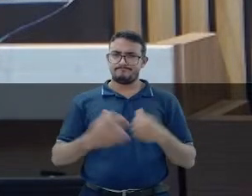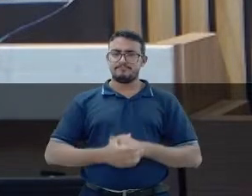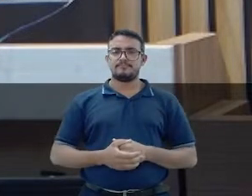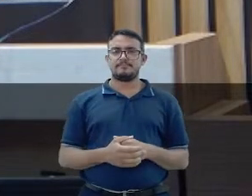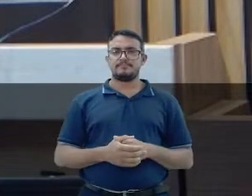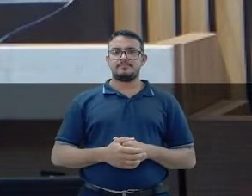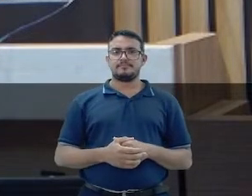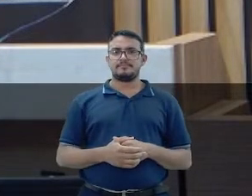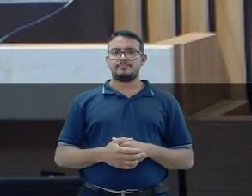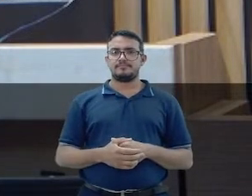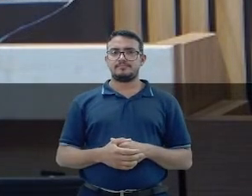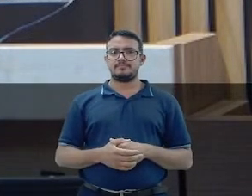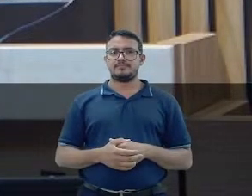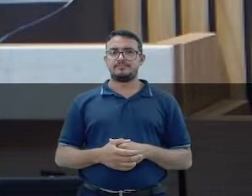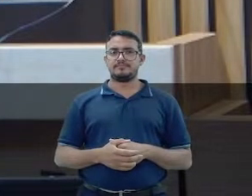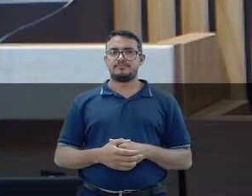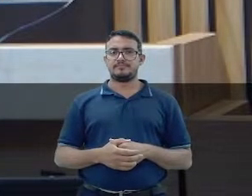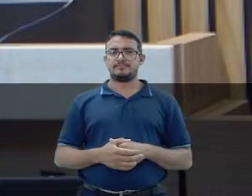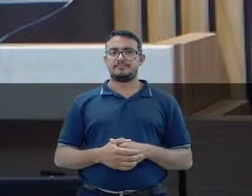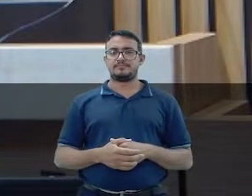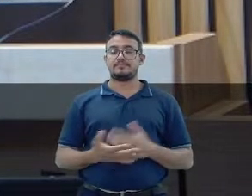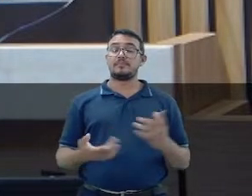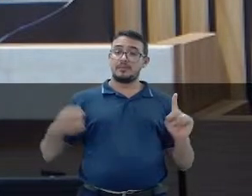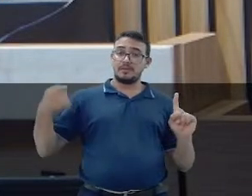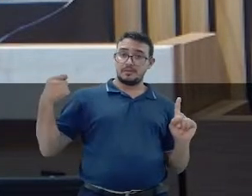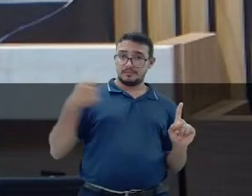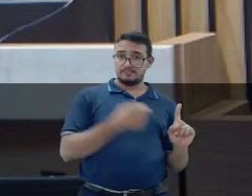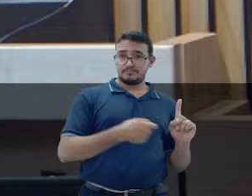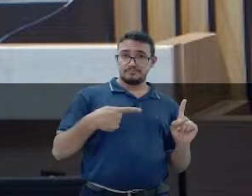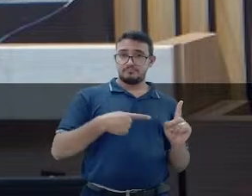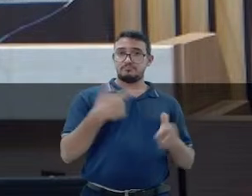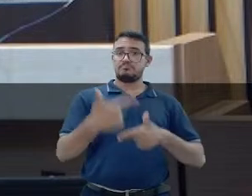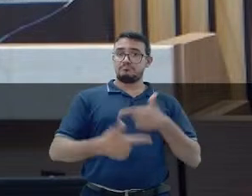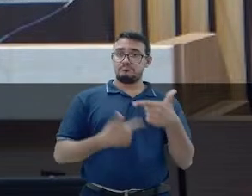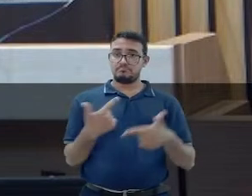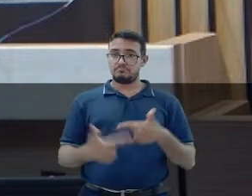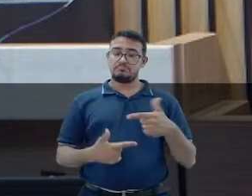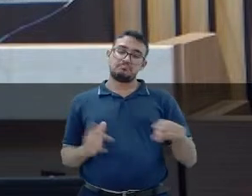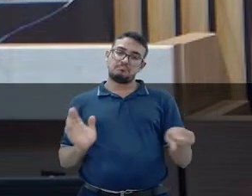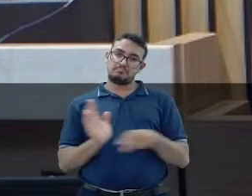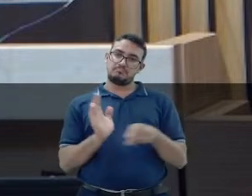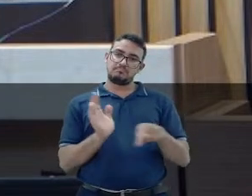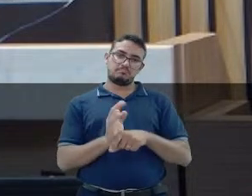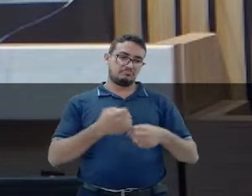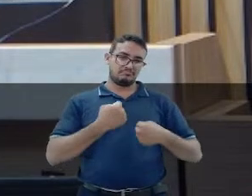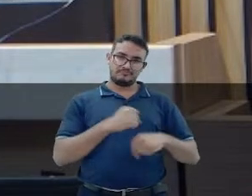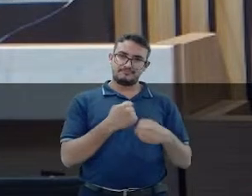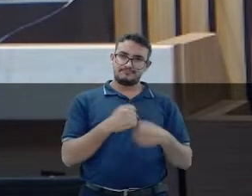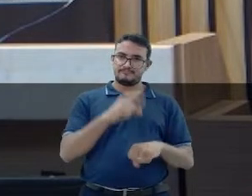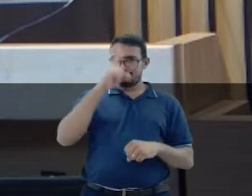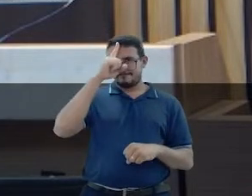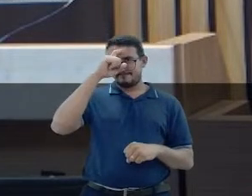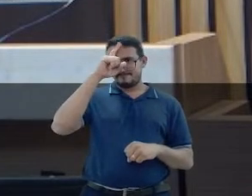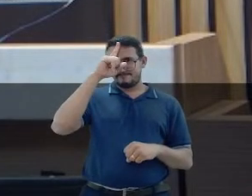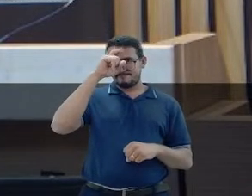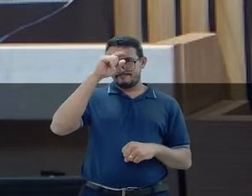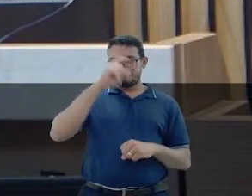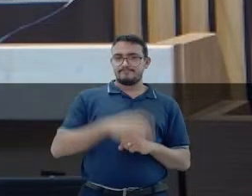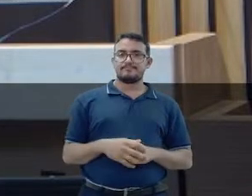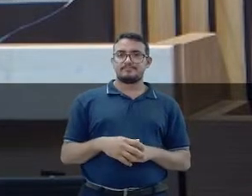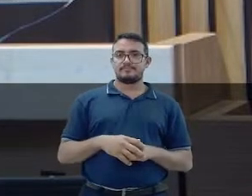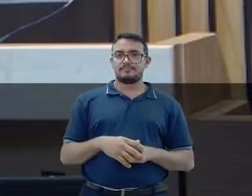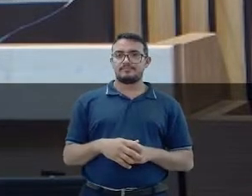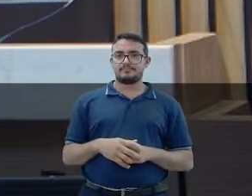no caso, ainda que o reclamante tenha elaborado como auxiliar de limpeza hospitalar e coletor de resíduos